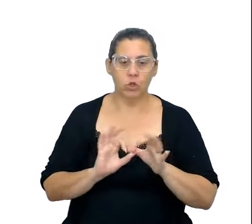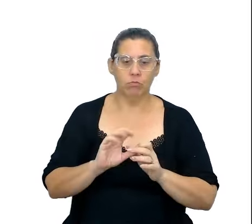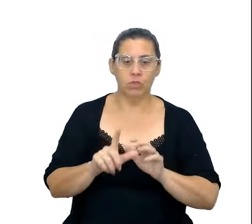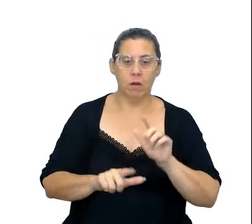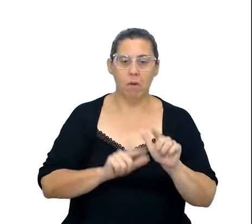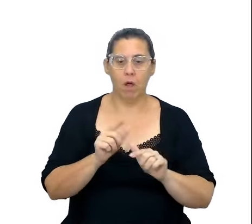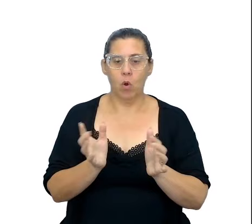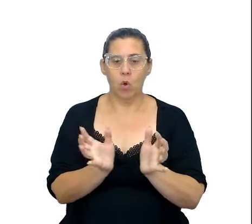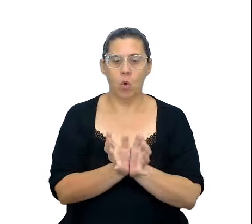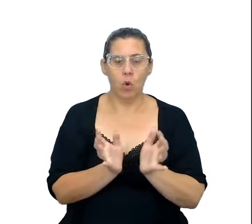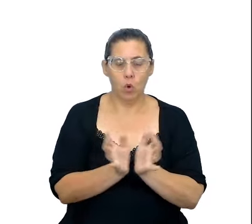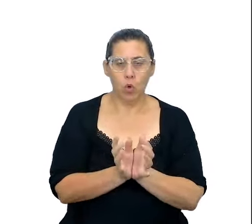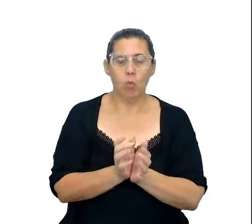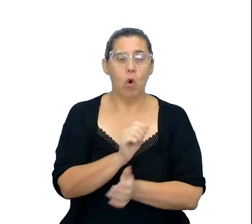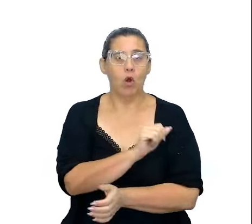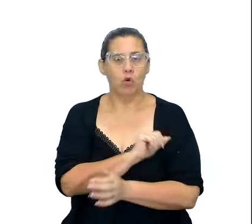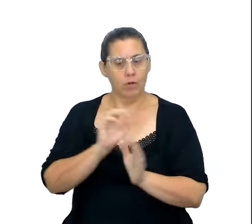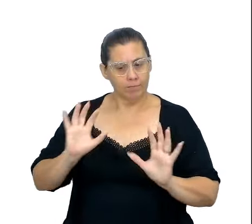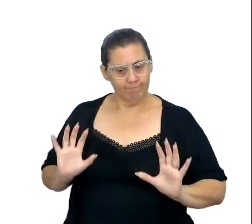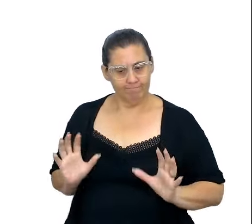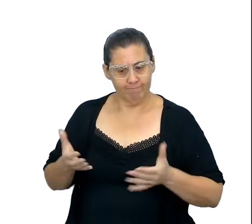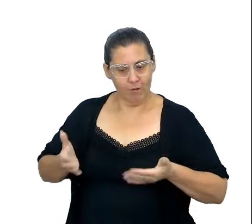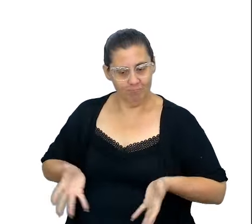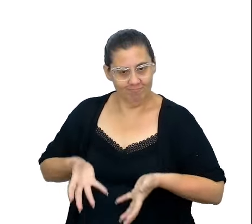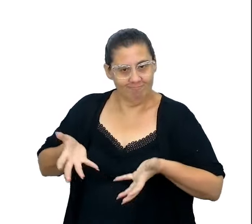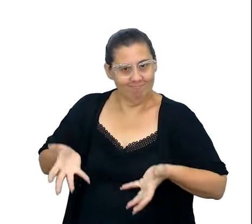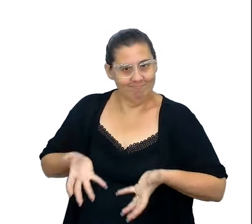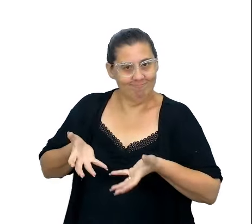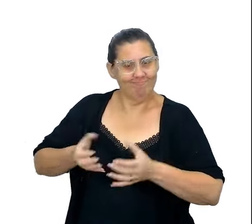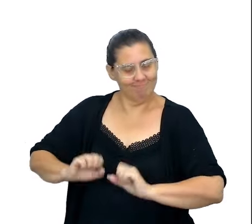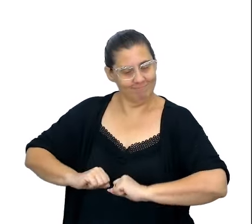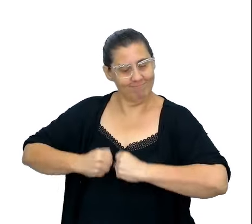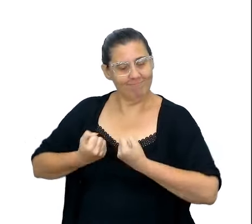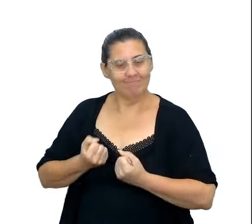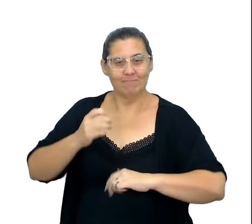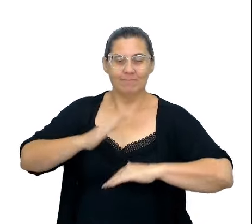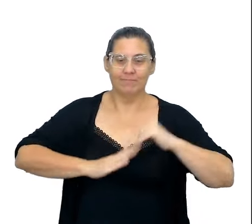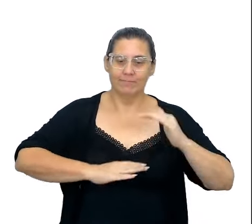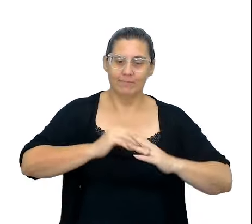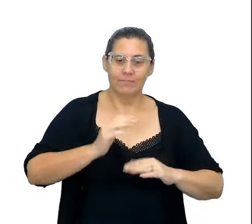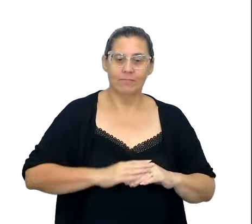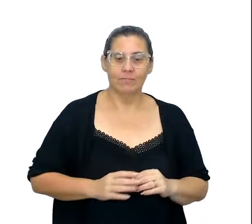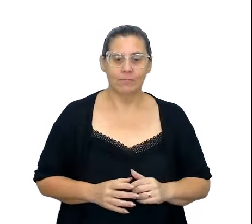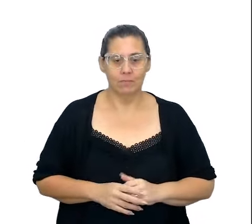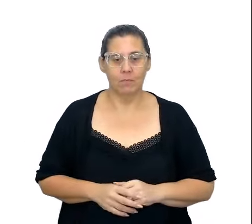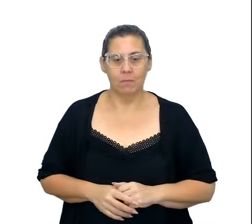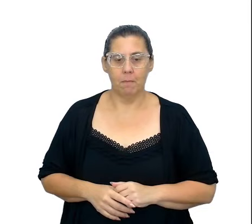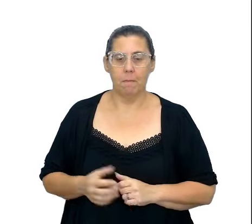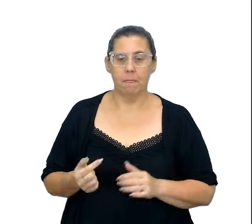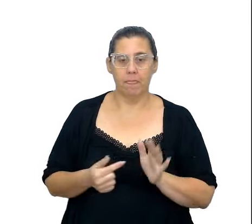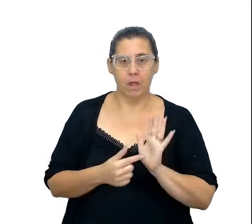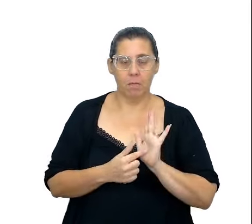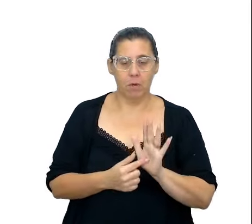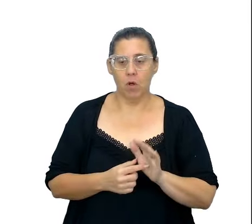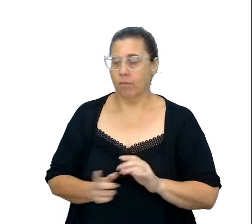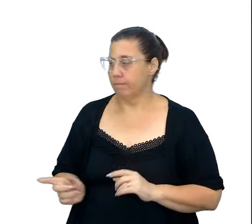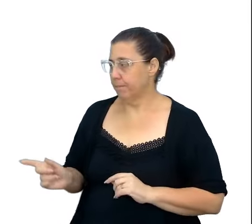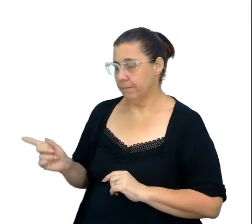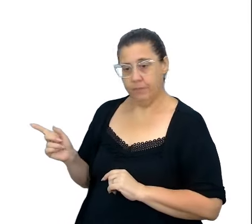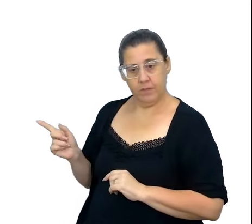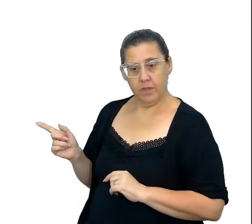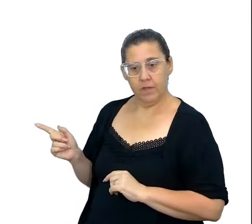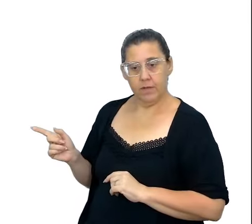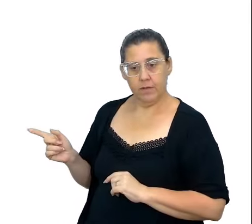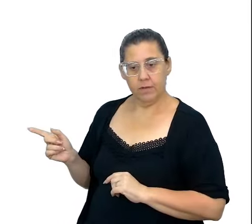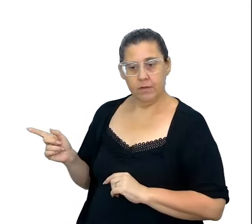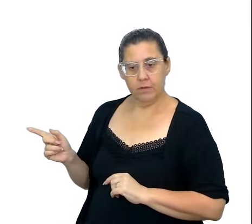com que o estudante ele se dedique mais ao desenvolvimento dessas atividades, tá? Aqui, gente, é sempre bom colocar, professores, que a gente sempre